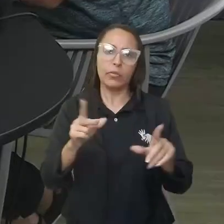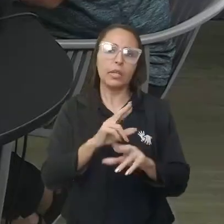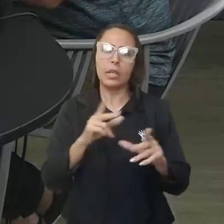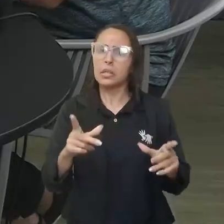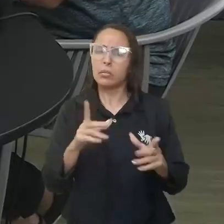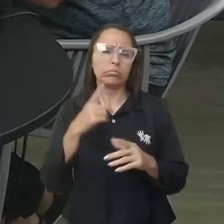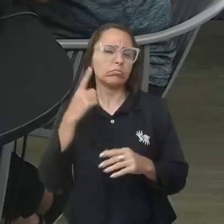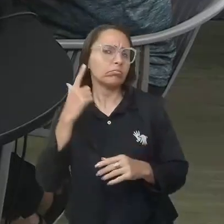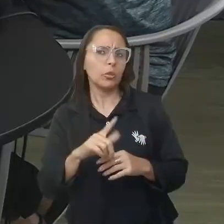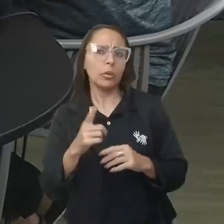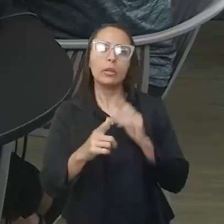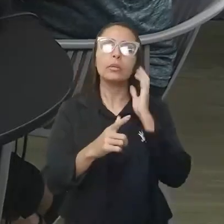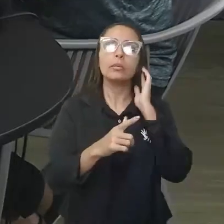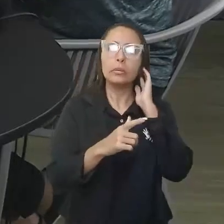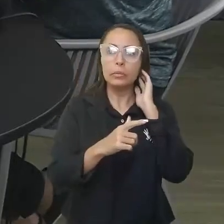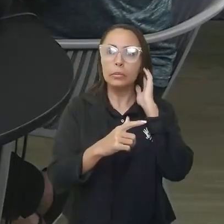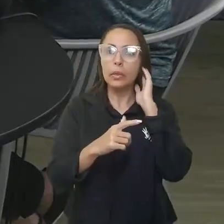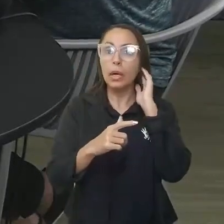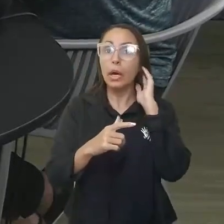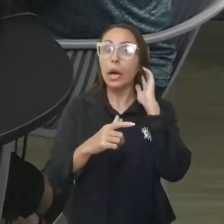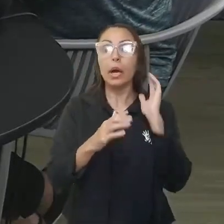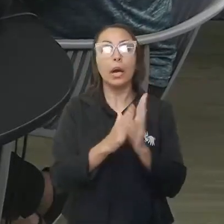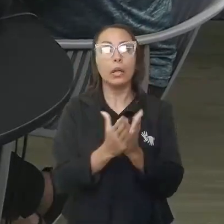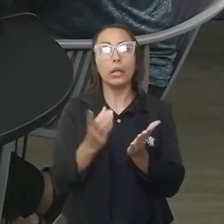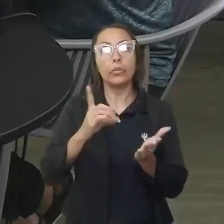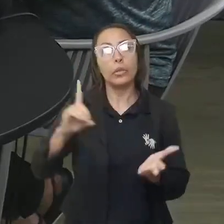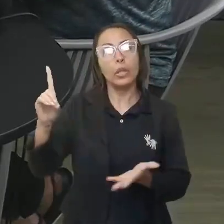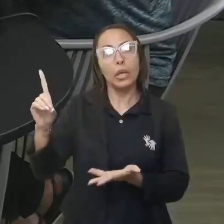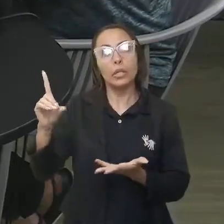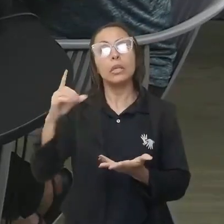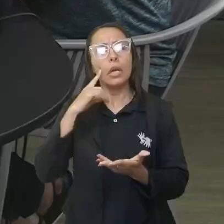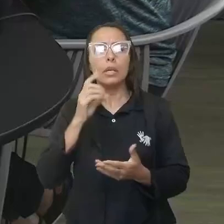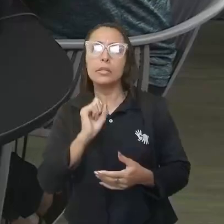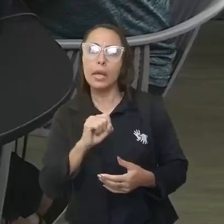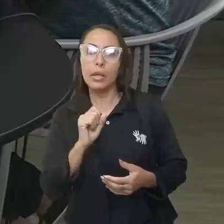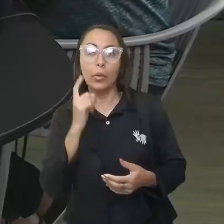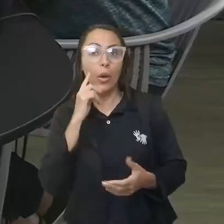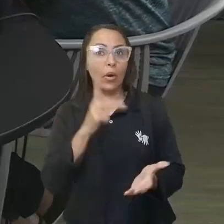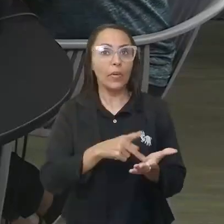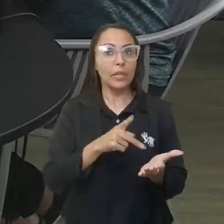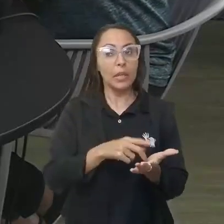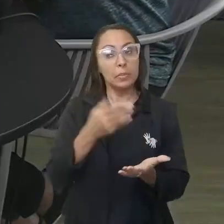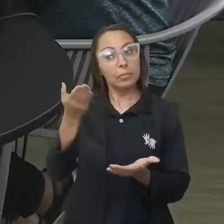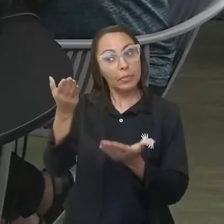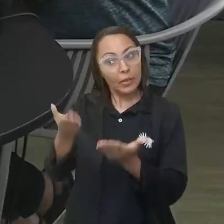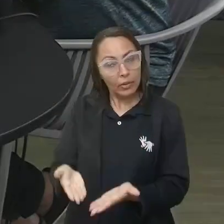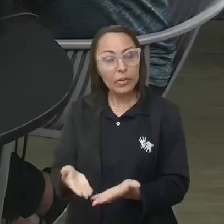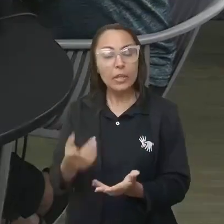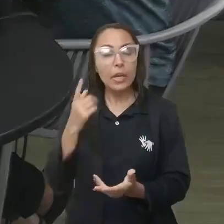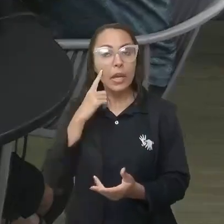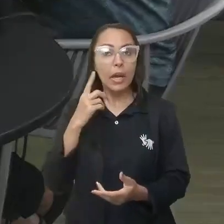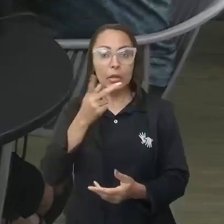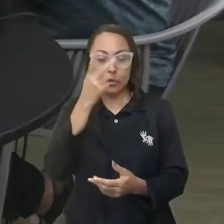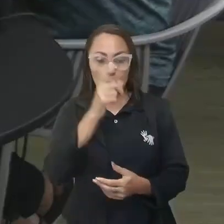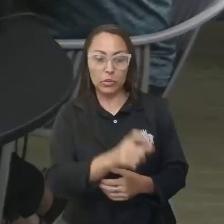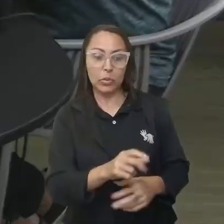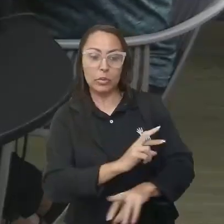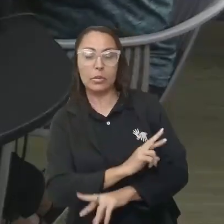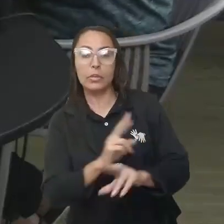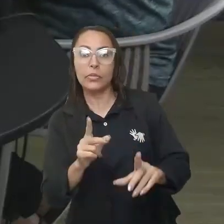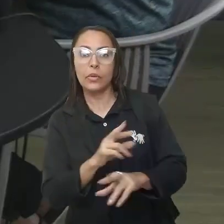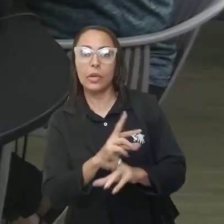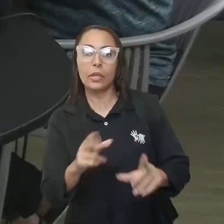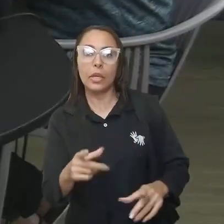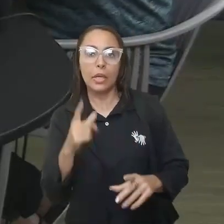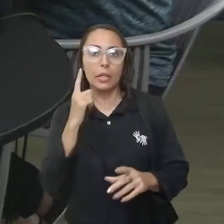existe, não, mas a Bíblia disse, certo, mas a Bíblia é uma verdade para você, as pessoas são diferentes, as pessoas têm